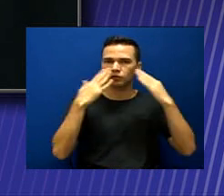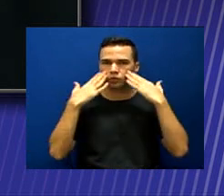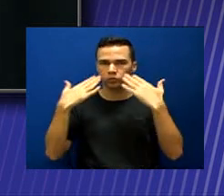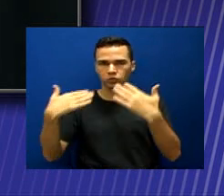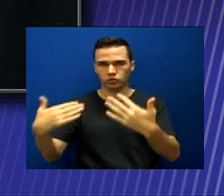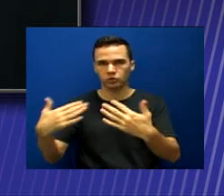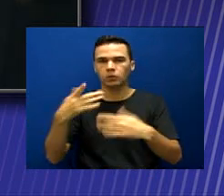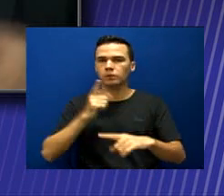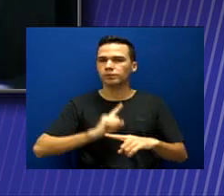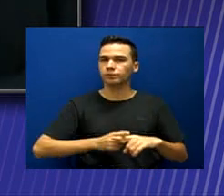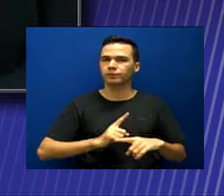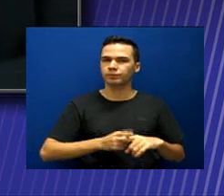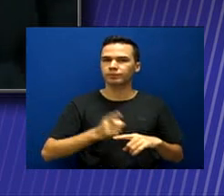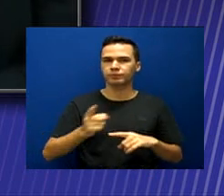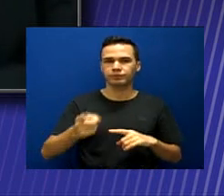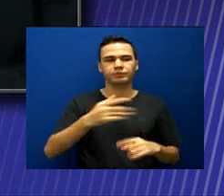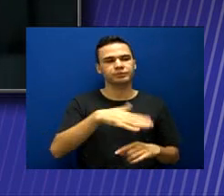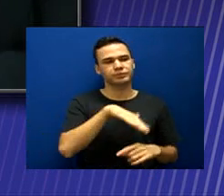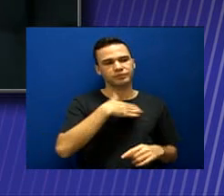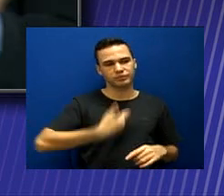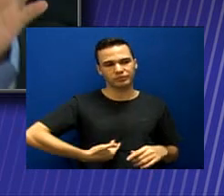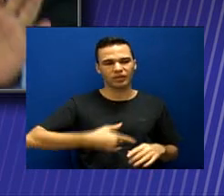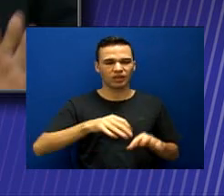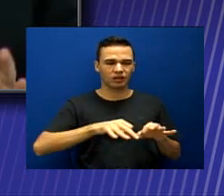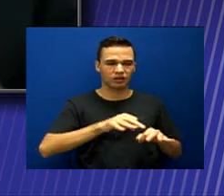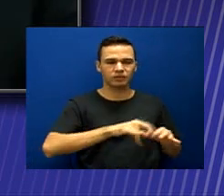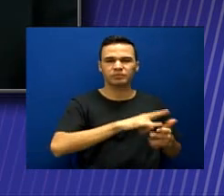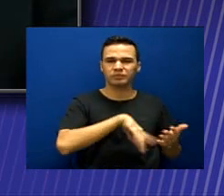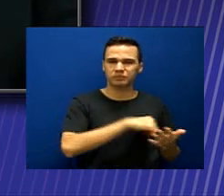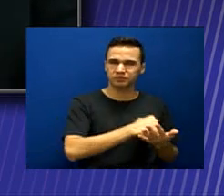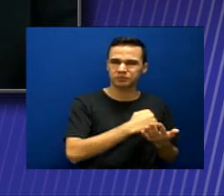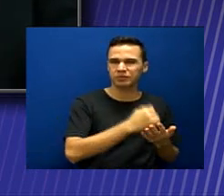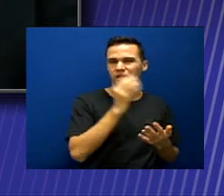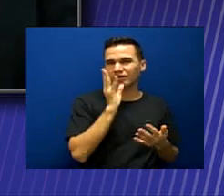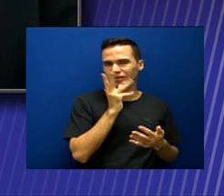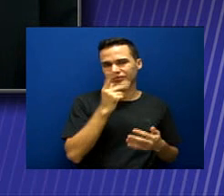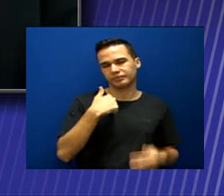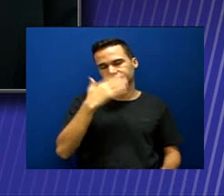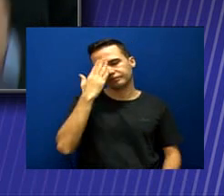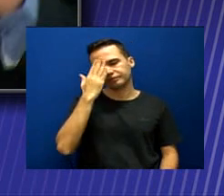já a burocracia por si só, de ter que apresentar tanta documentação, nós já sabemos como não, que eu é. Fico